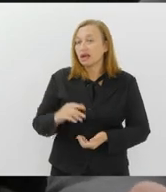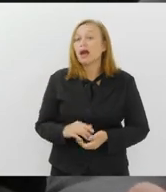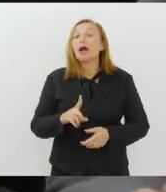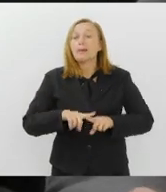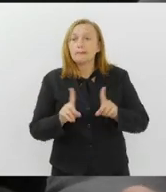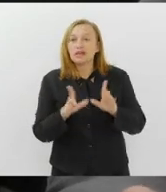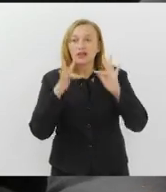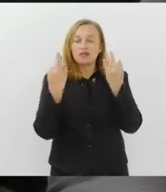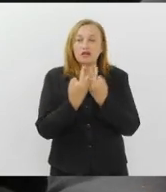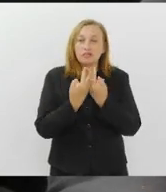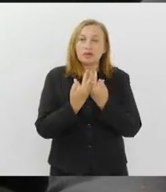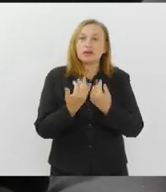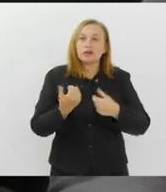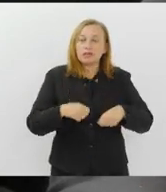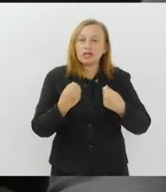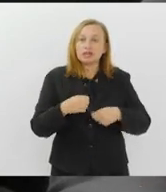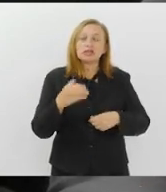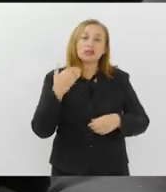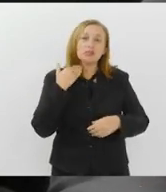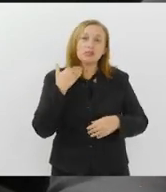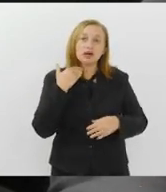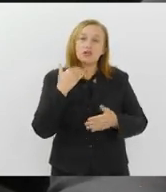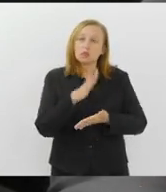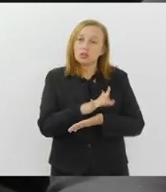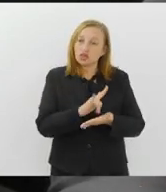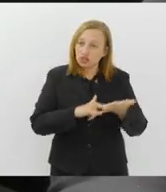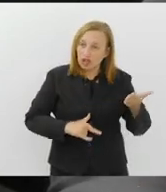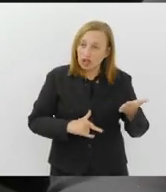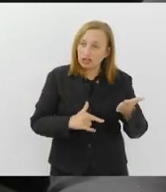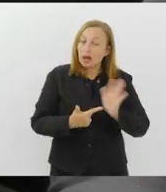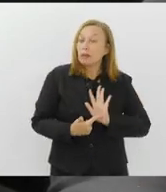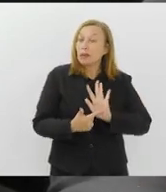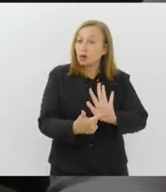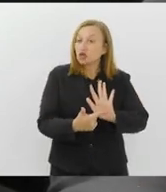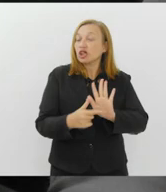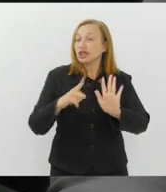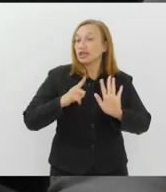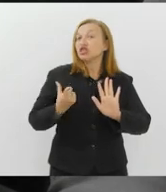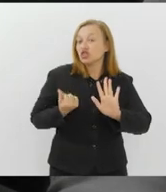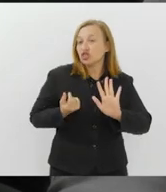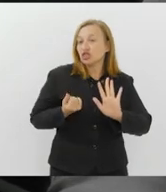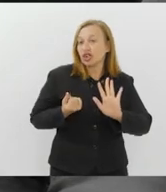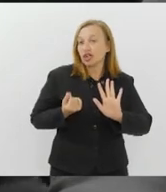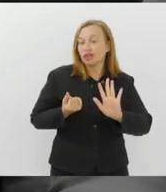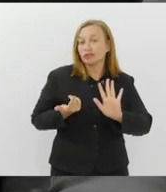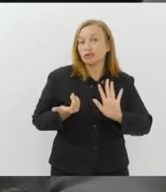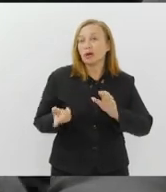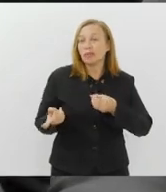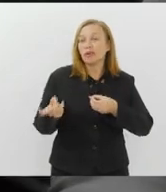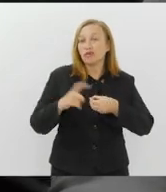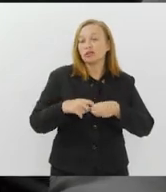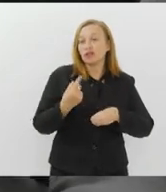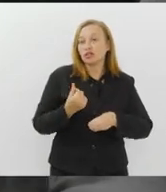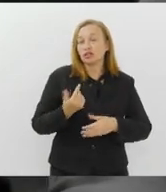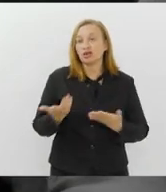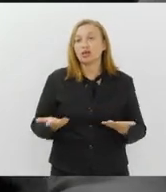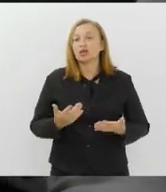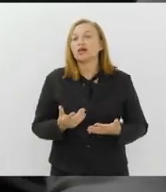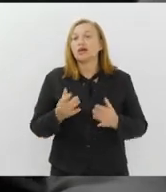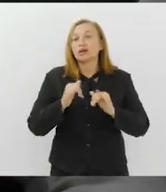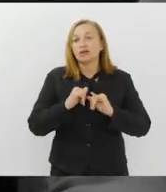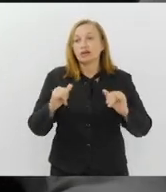a abrir os dados financeiros para os planos de saúde para poder ter a terapia do filho reembolsada. Declaração